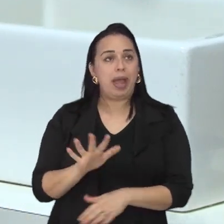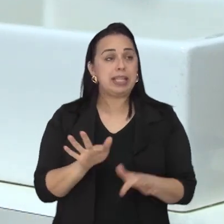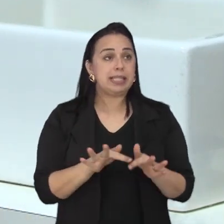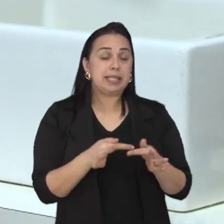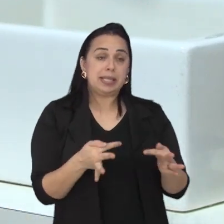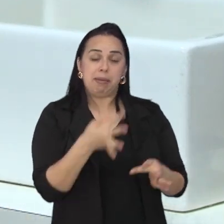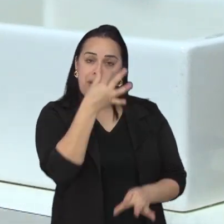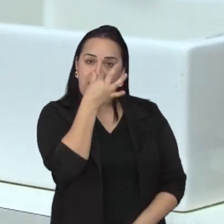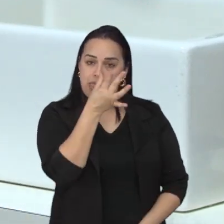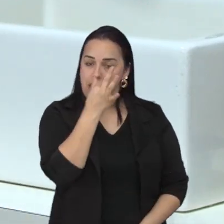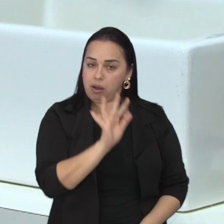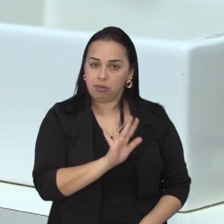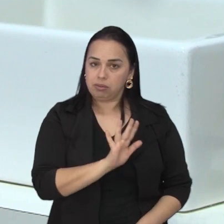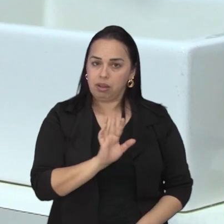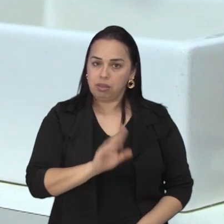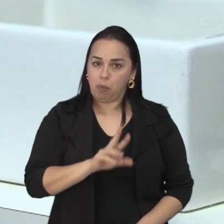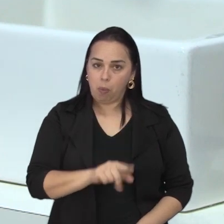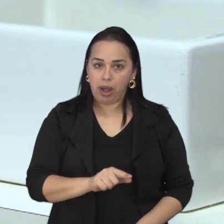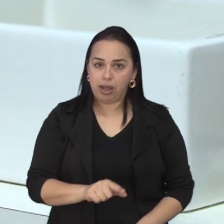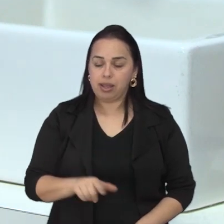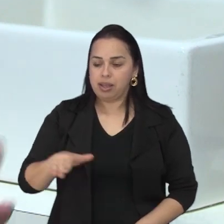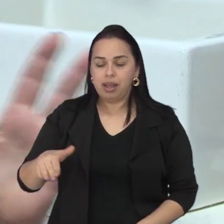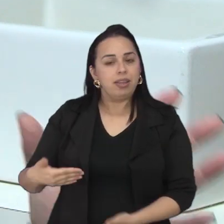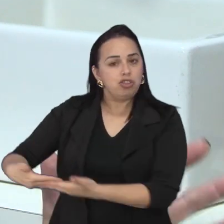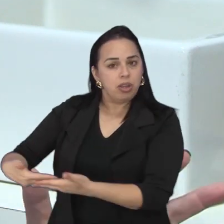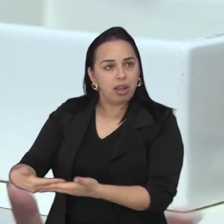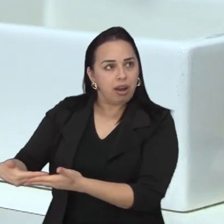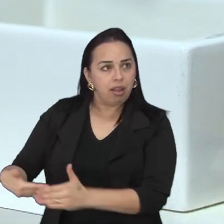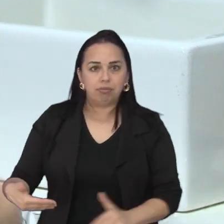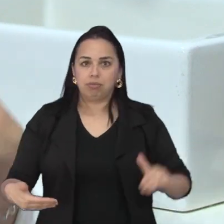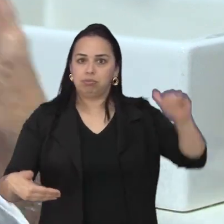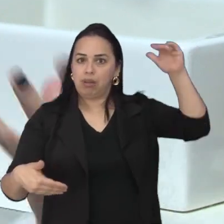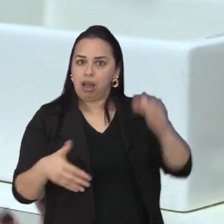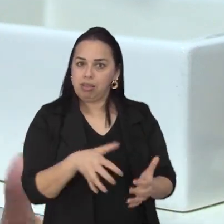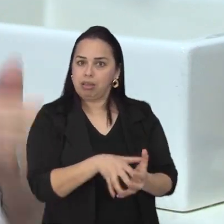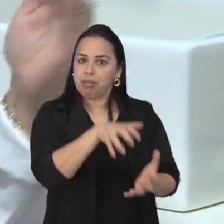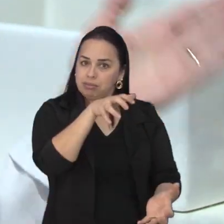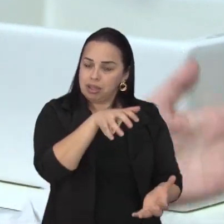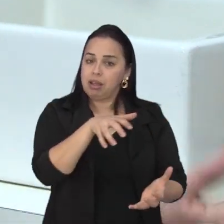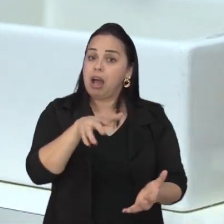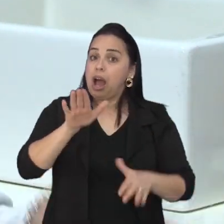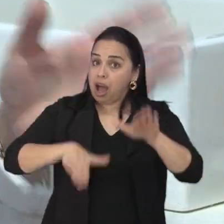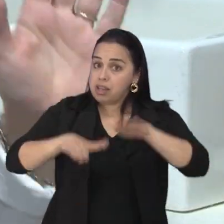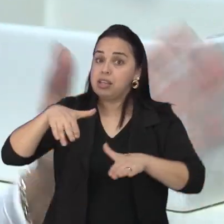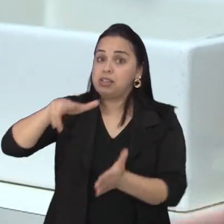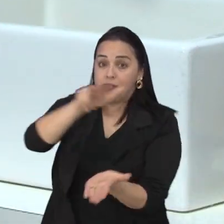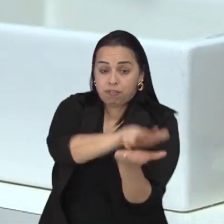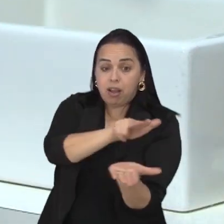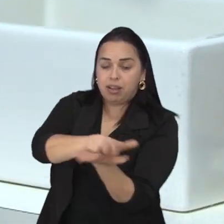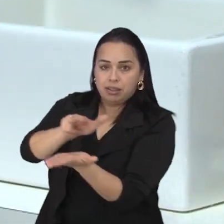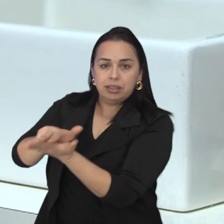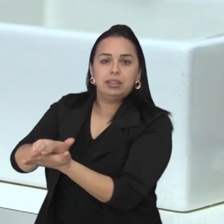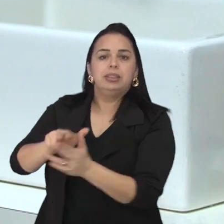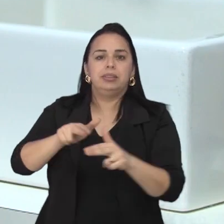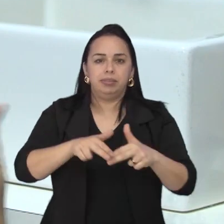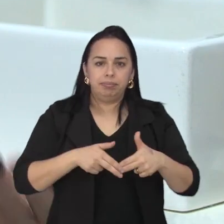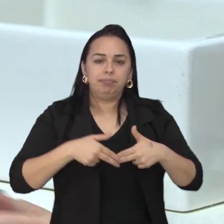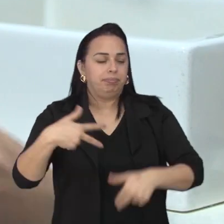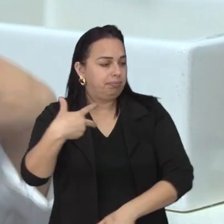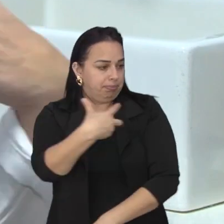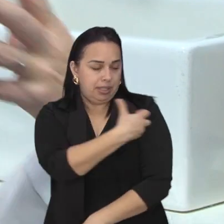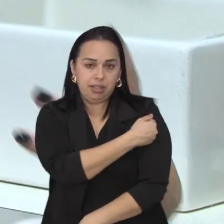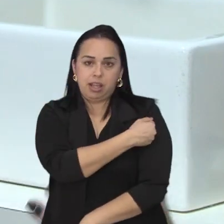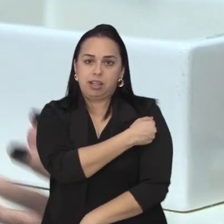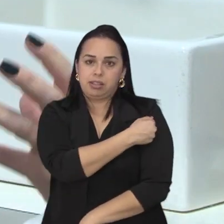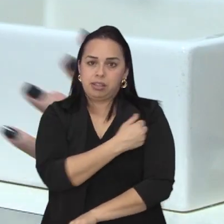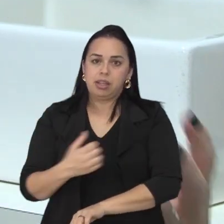na verdade, é um quadro grave, não é um resfriadinho. E muitos, em todas as idades, desde bebês até idosos, cursam